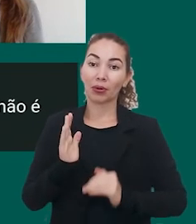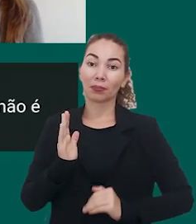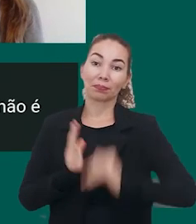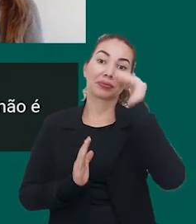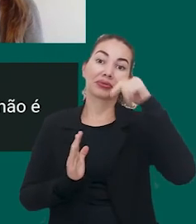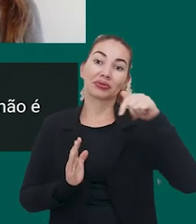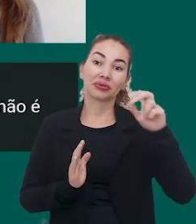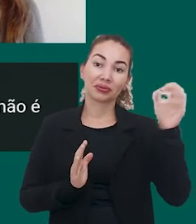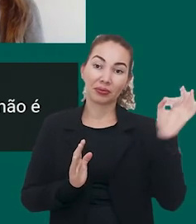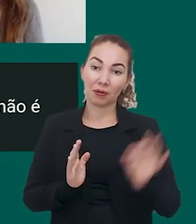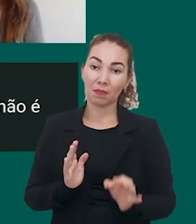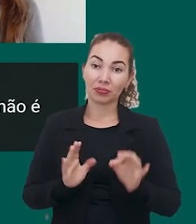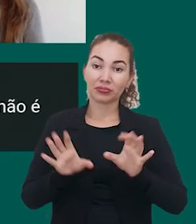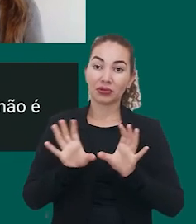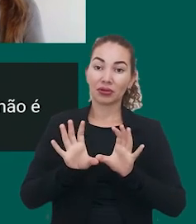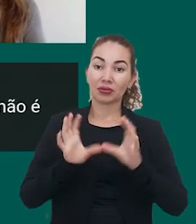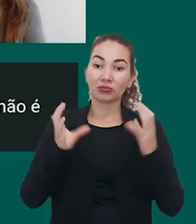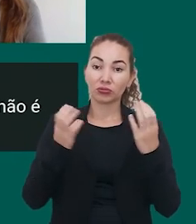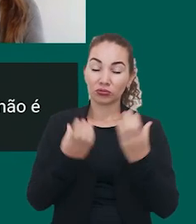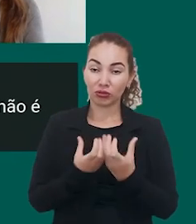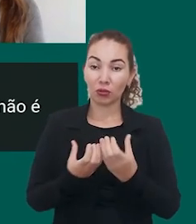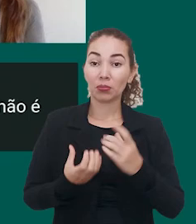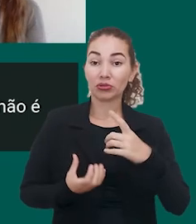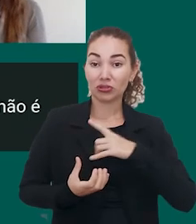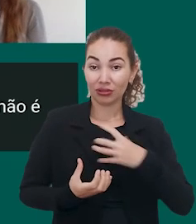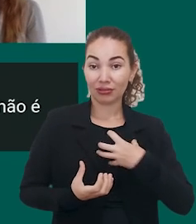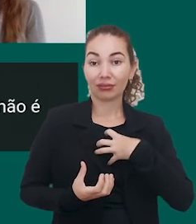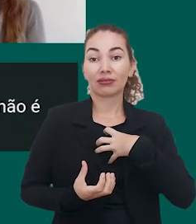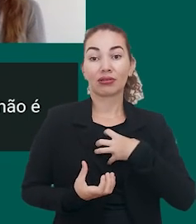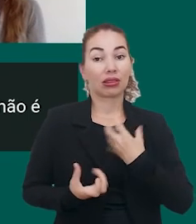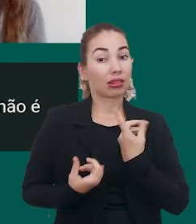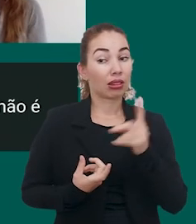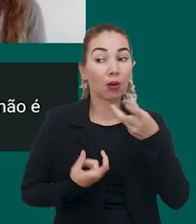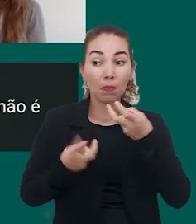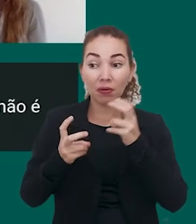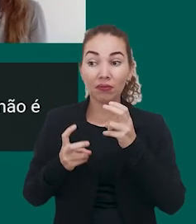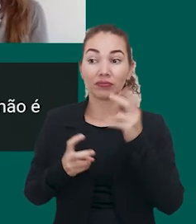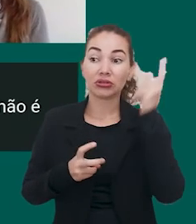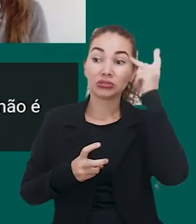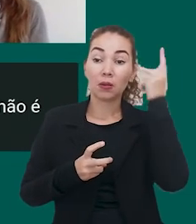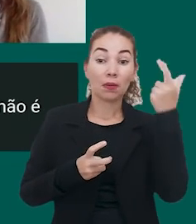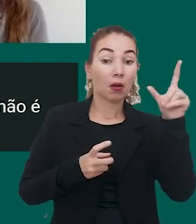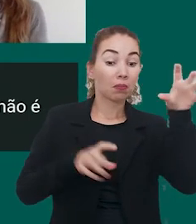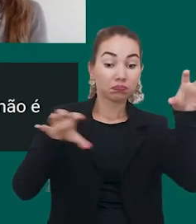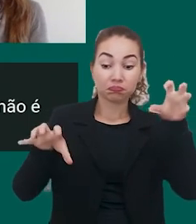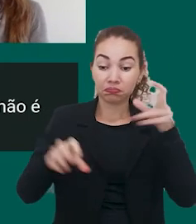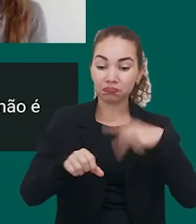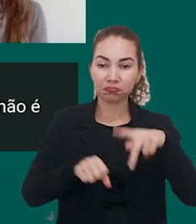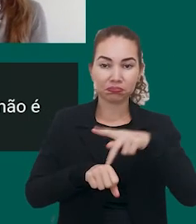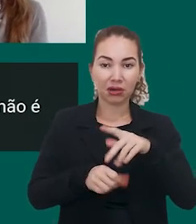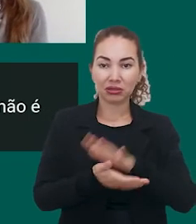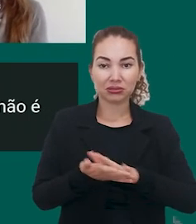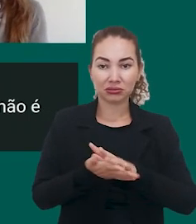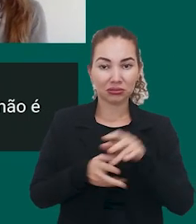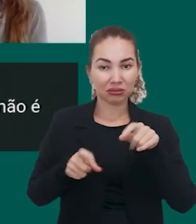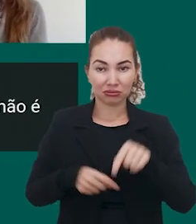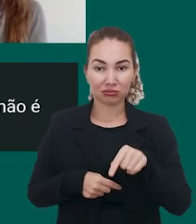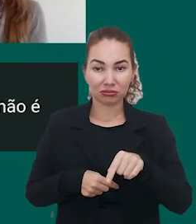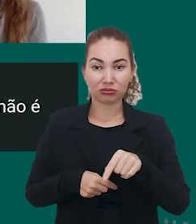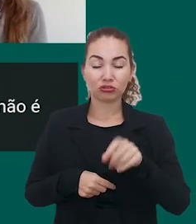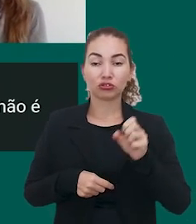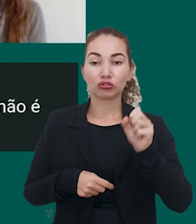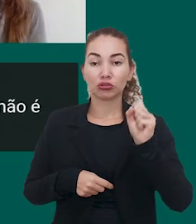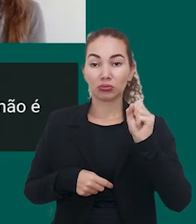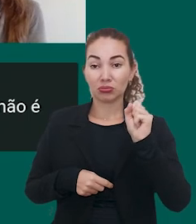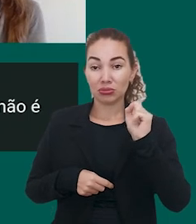65% da população contando com assintomáticos, não é o que a gente tem visto em São Paulo e em outros lugares do país, né? Então, imunidade de rebanho, para quem já